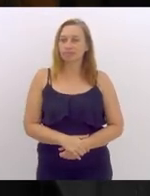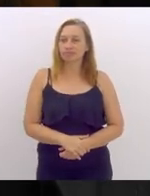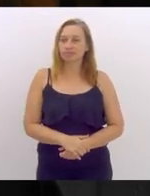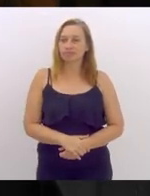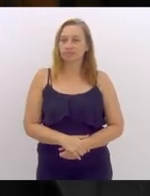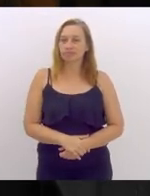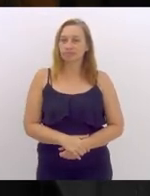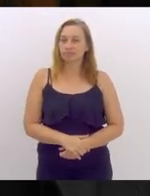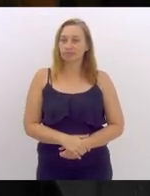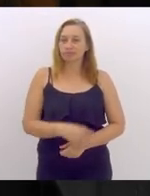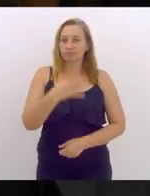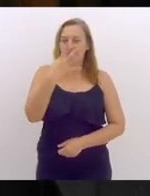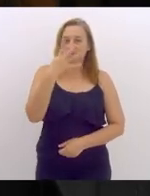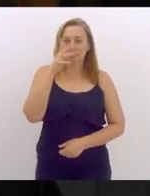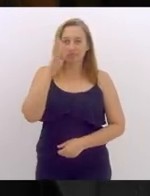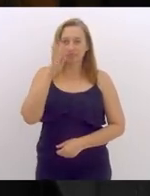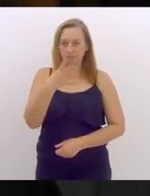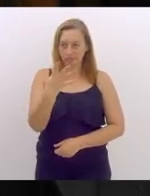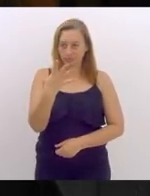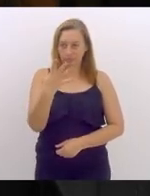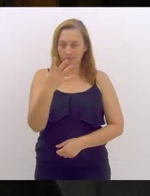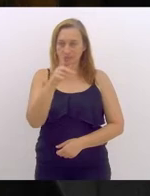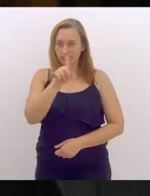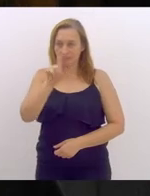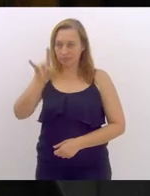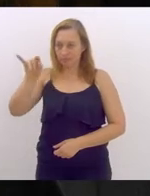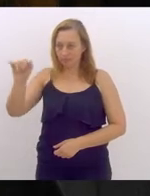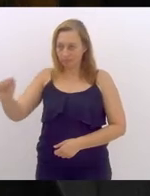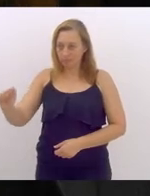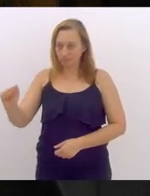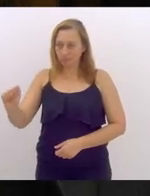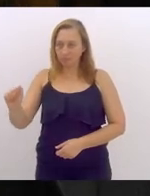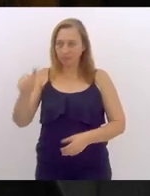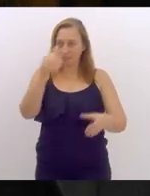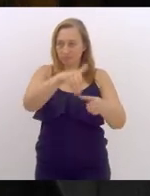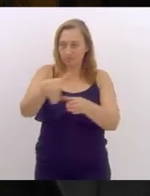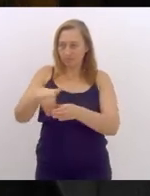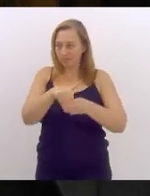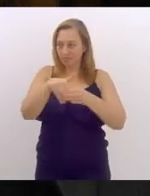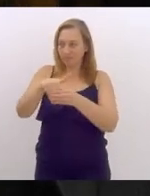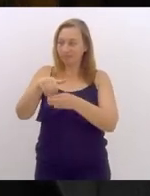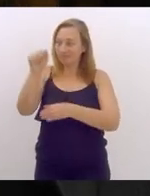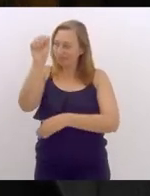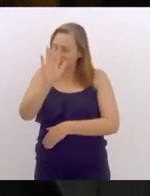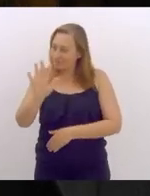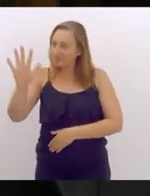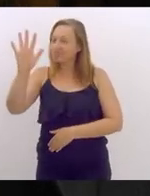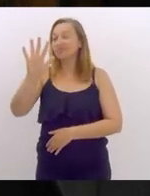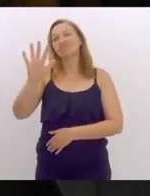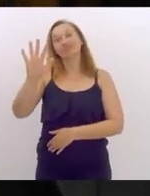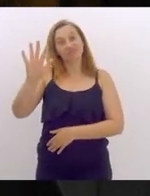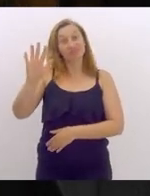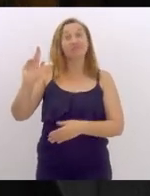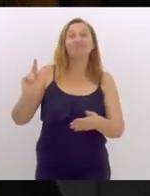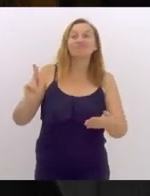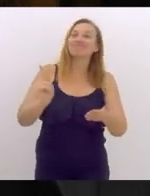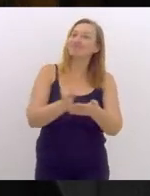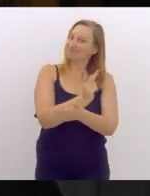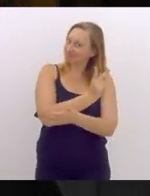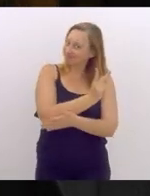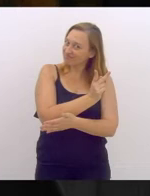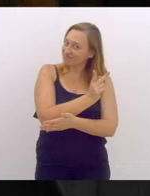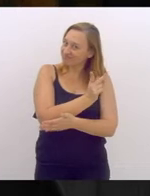a quatro dias das eleições Gerais que vai acontecer